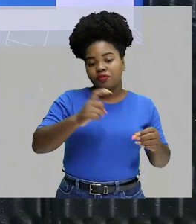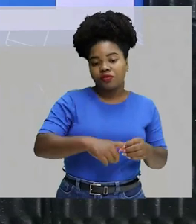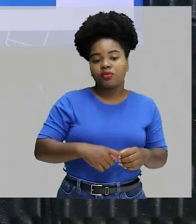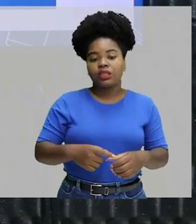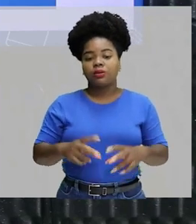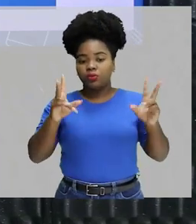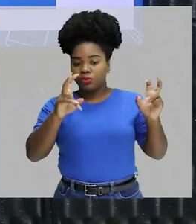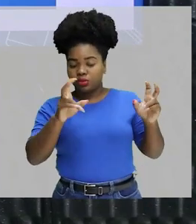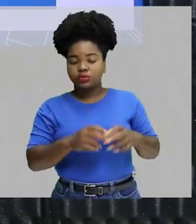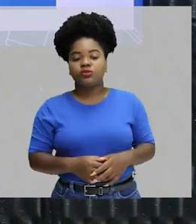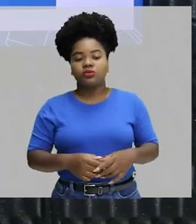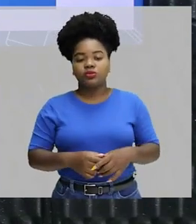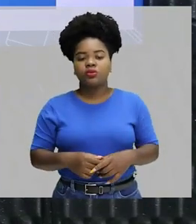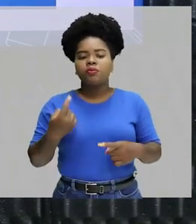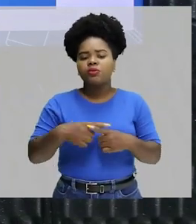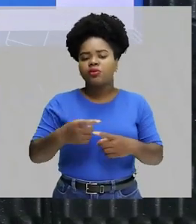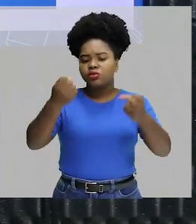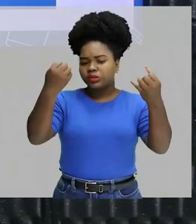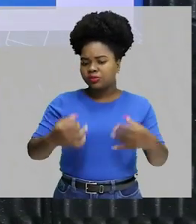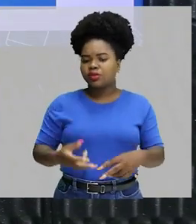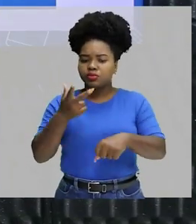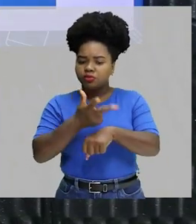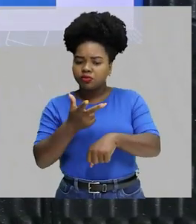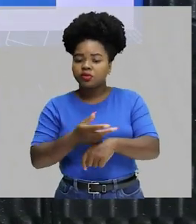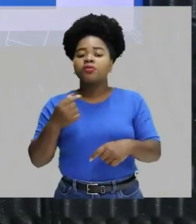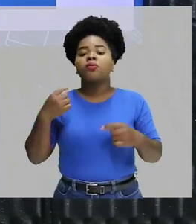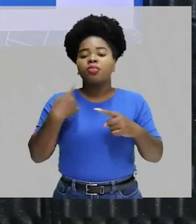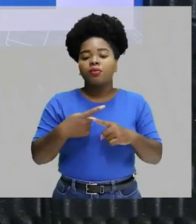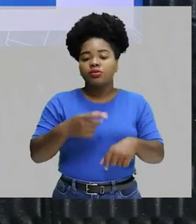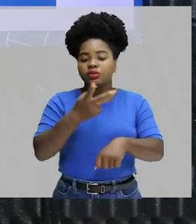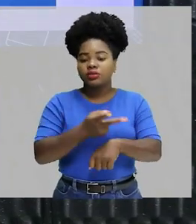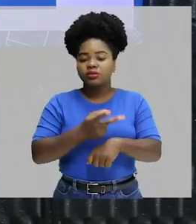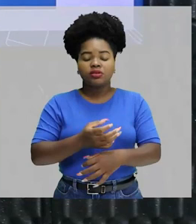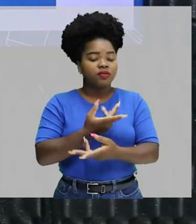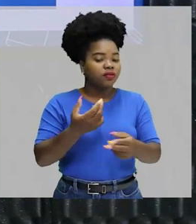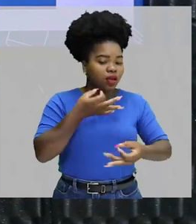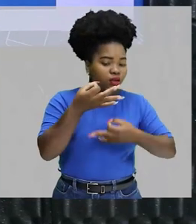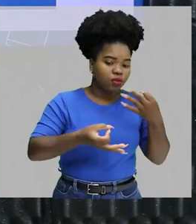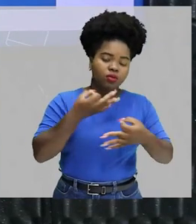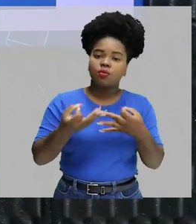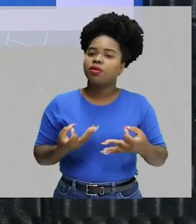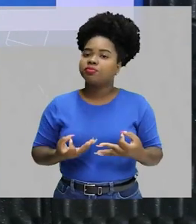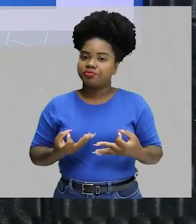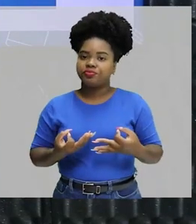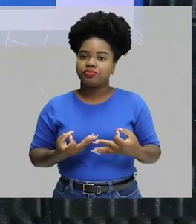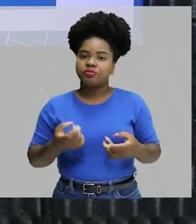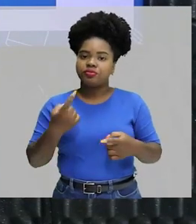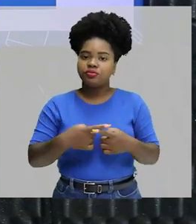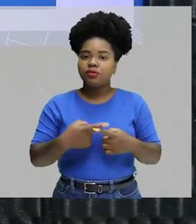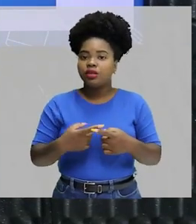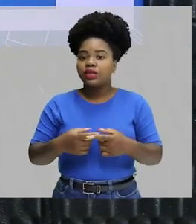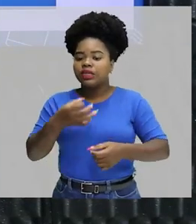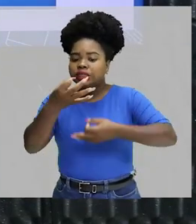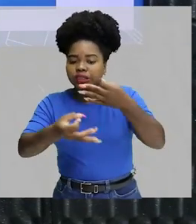vídeo gerou muitos comentários por quê Porque esses comentários comentários são acerca do